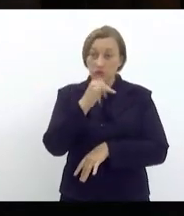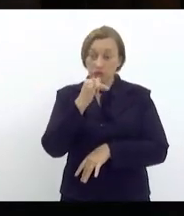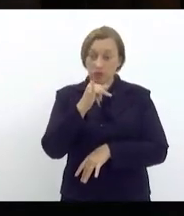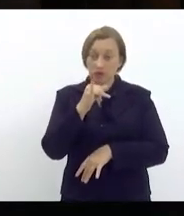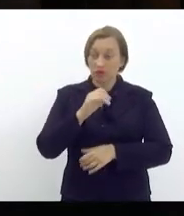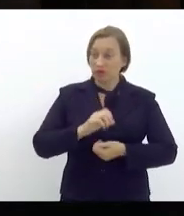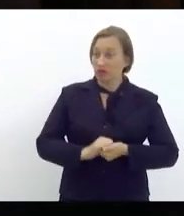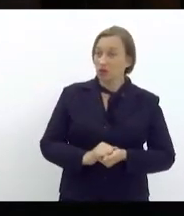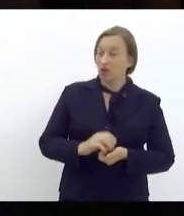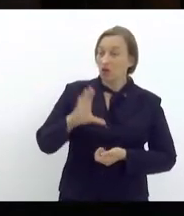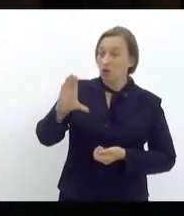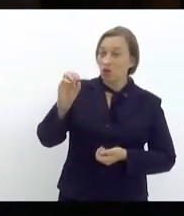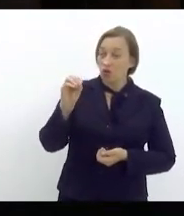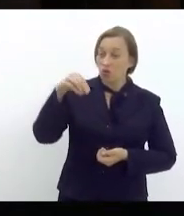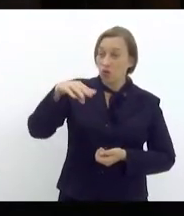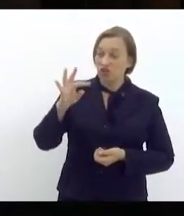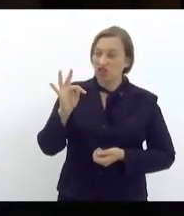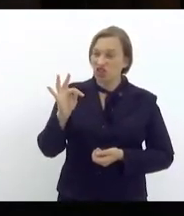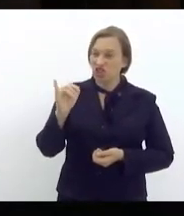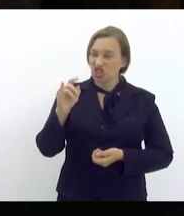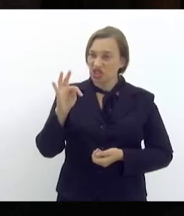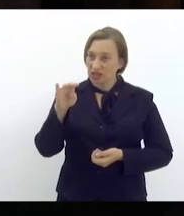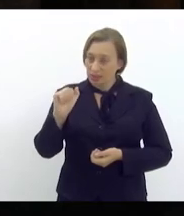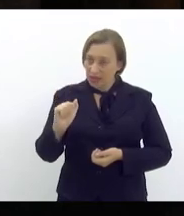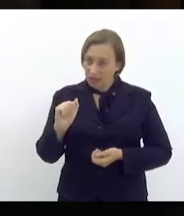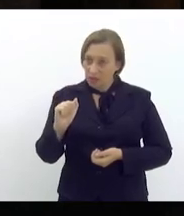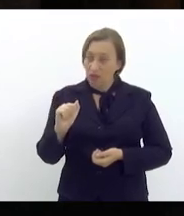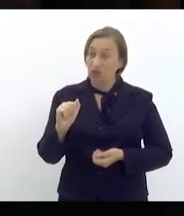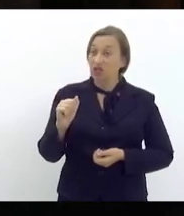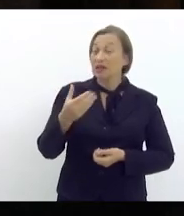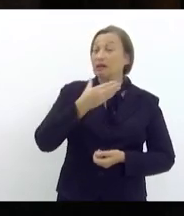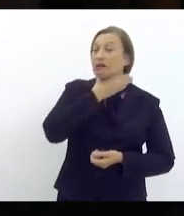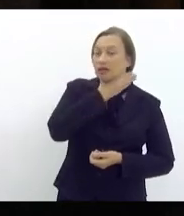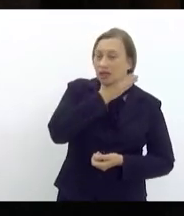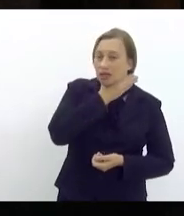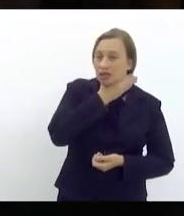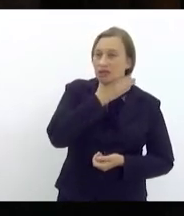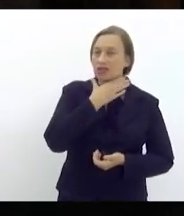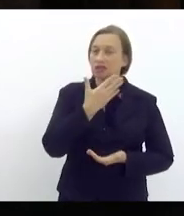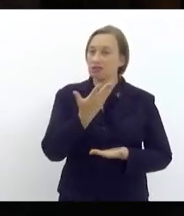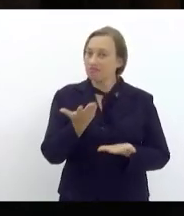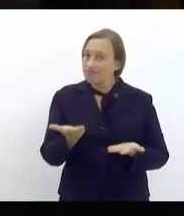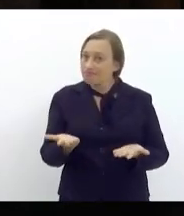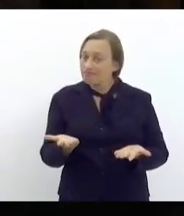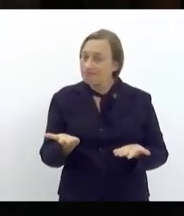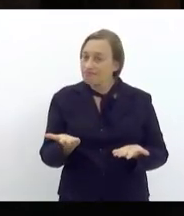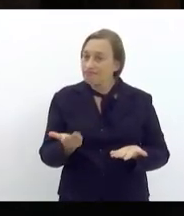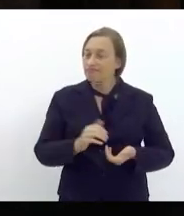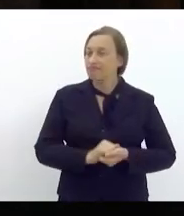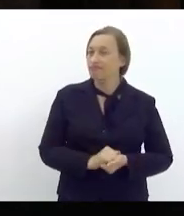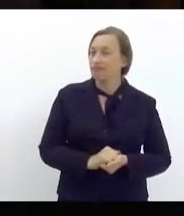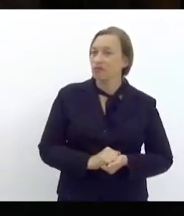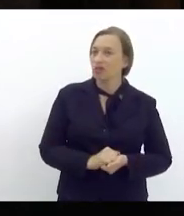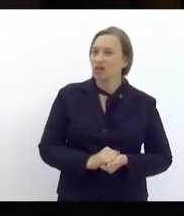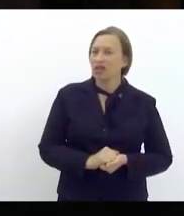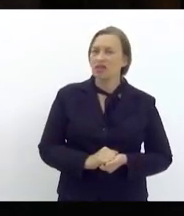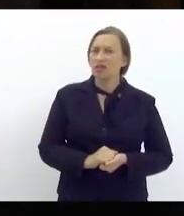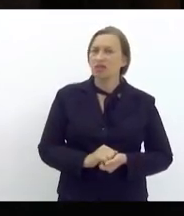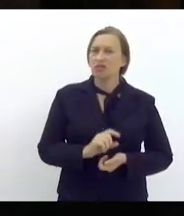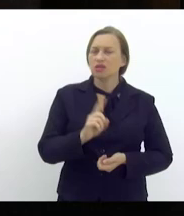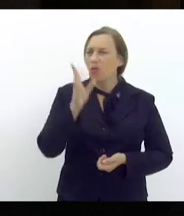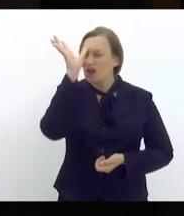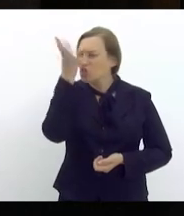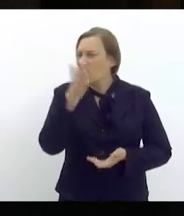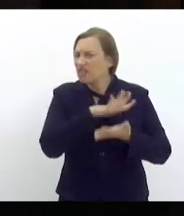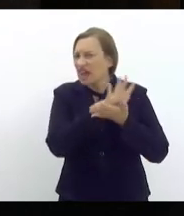contingenciamento dívida crise queda de receita e que não dá as soluções necessárias